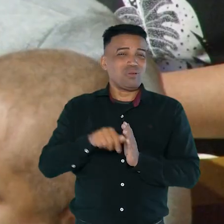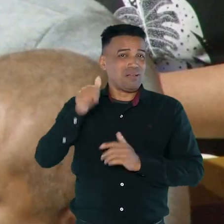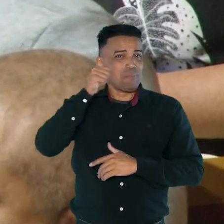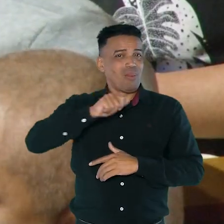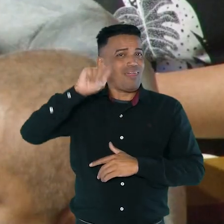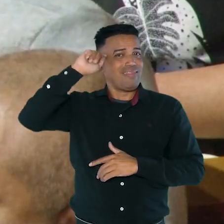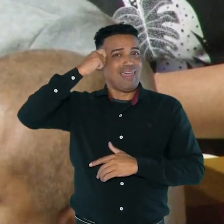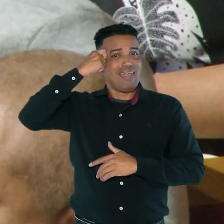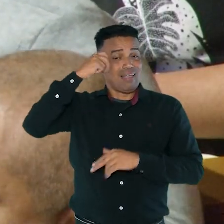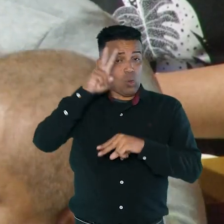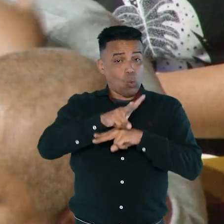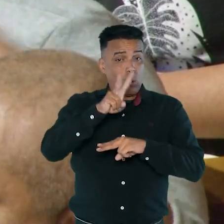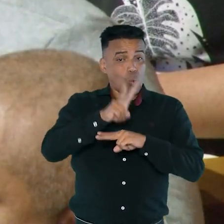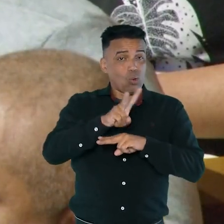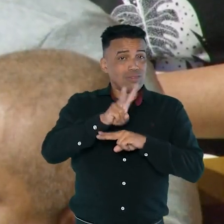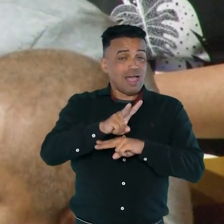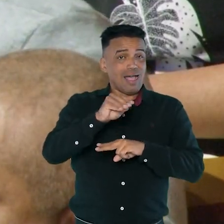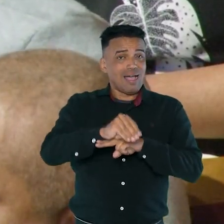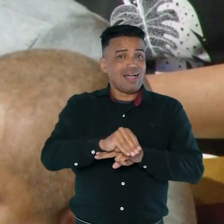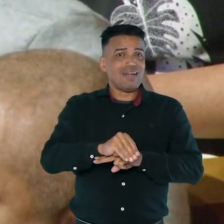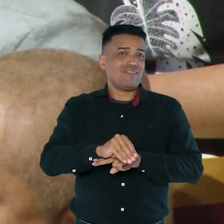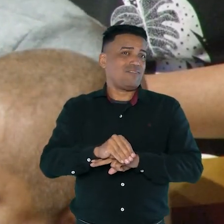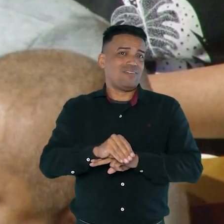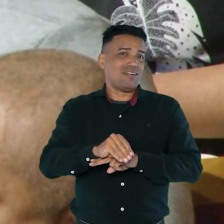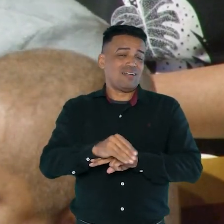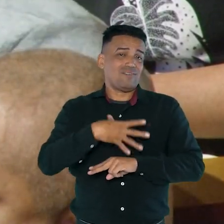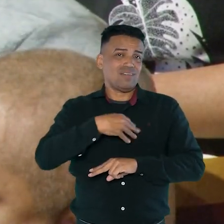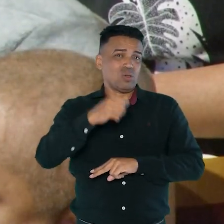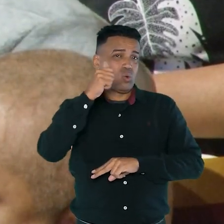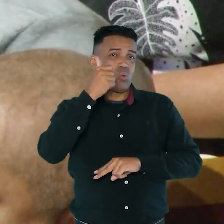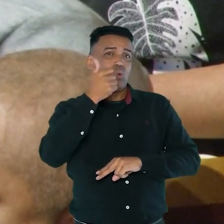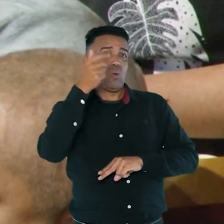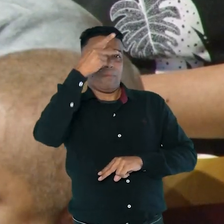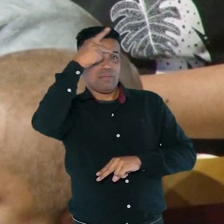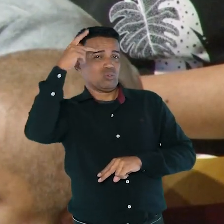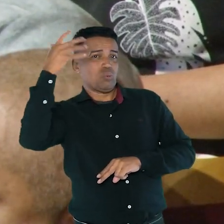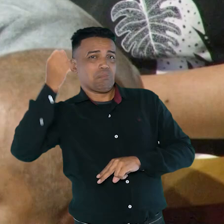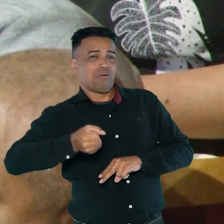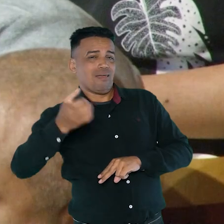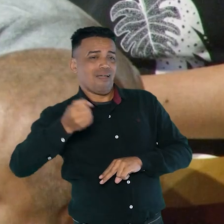mas o filho, cadê, né? Então, assim,